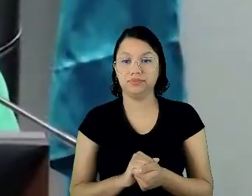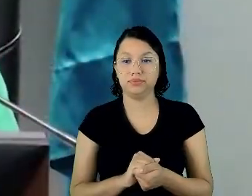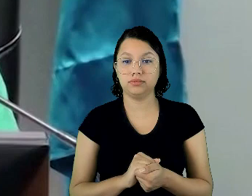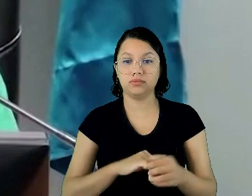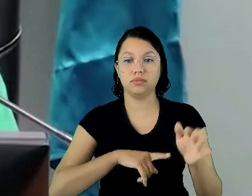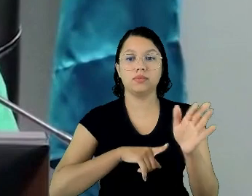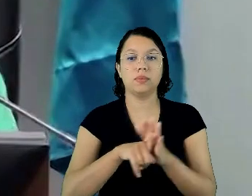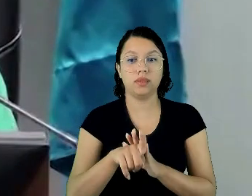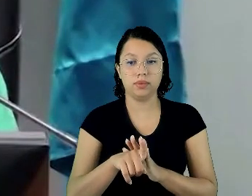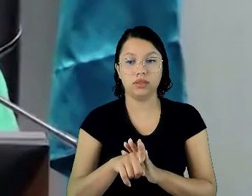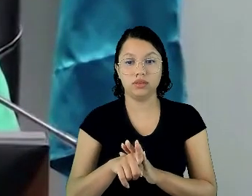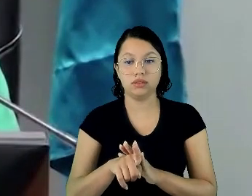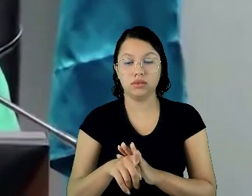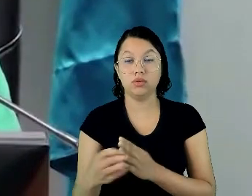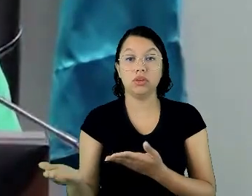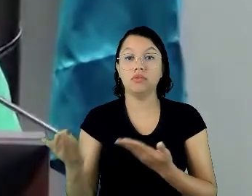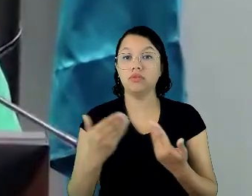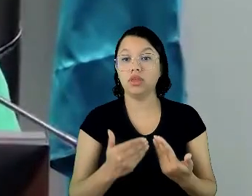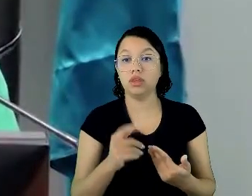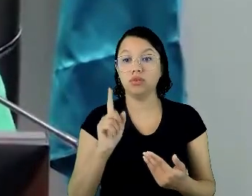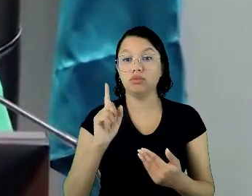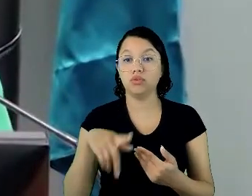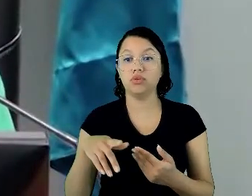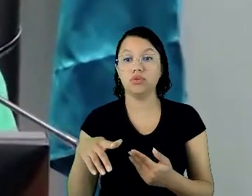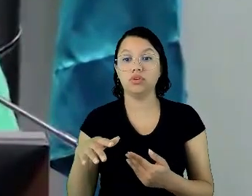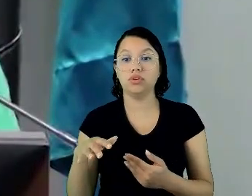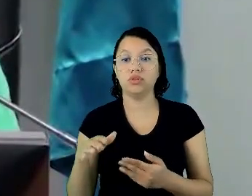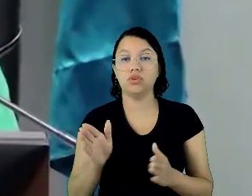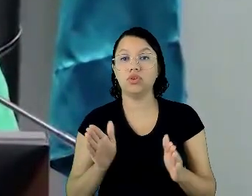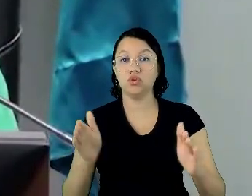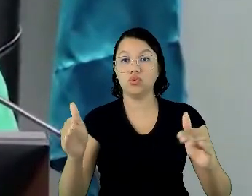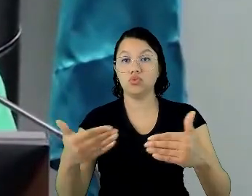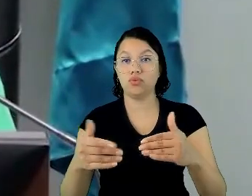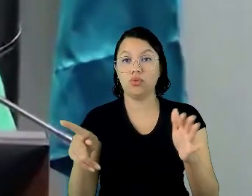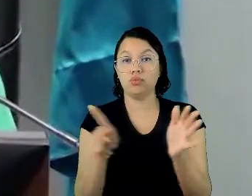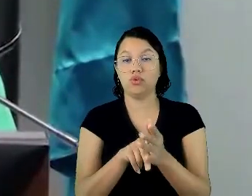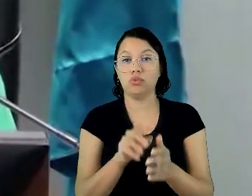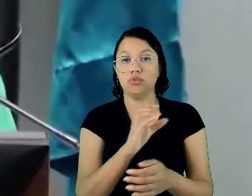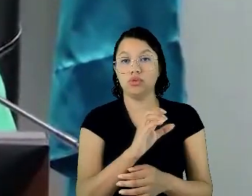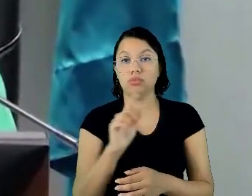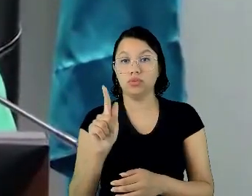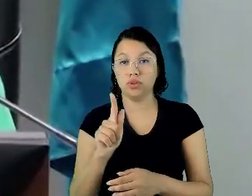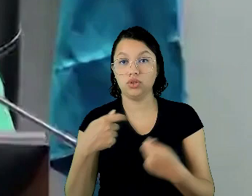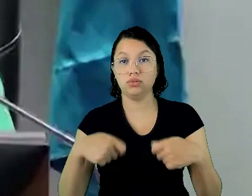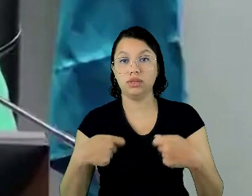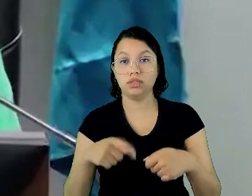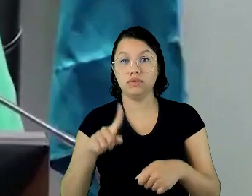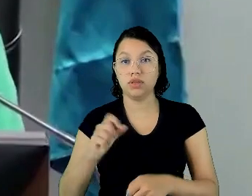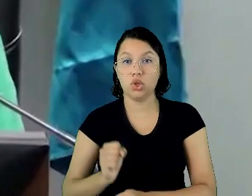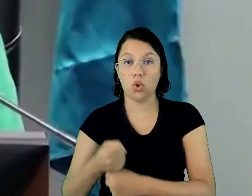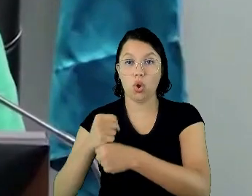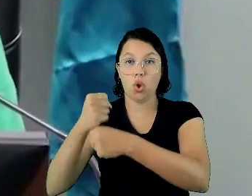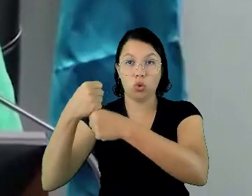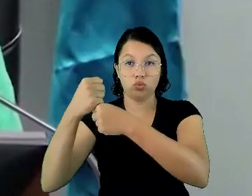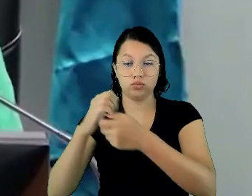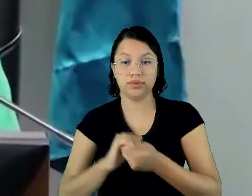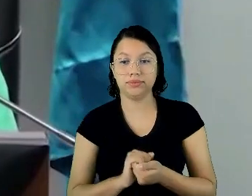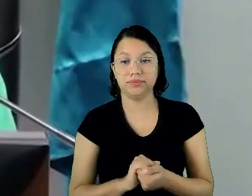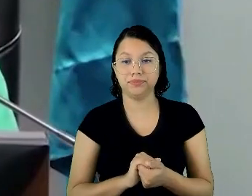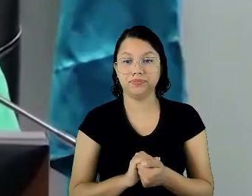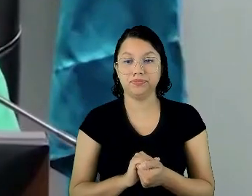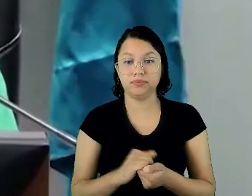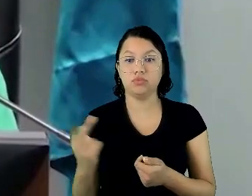que o Fórum de Campo Grande precisava ser construído. E nós temos já um terreno,